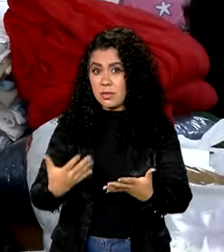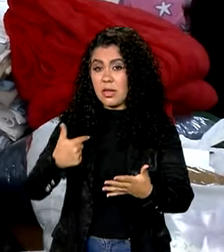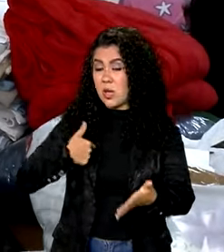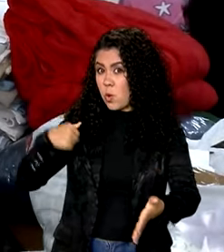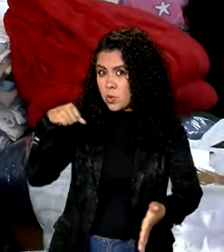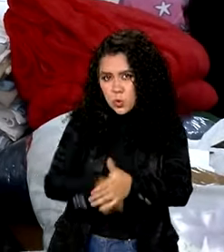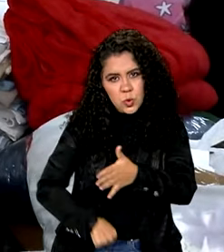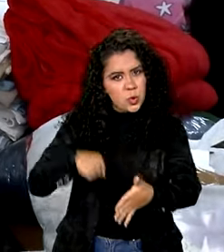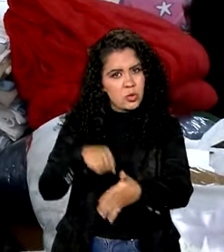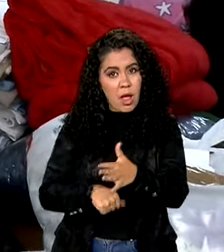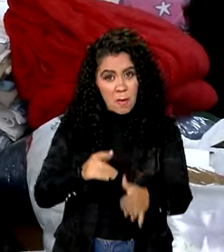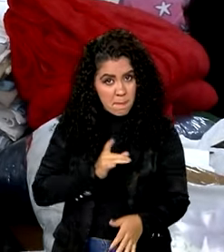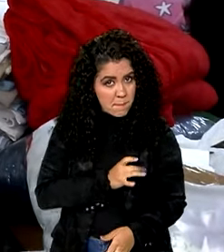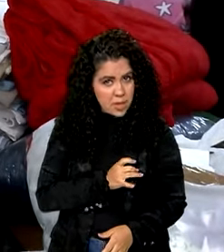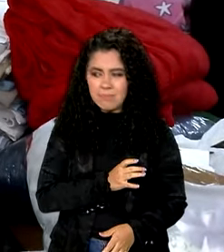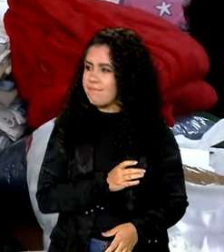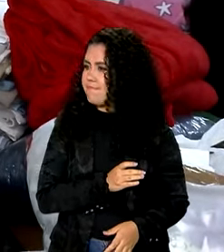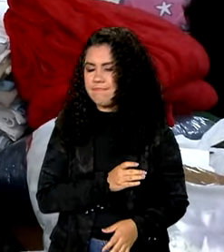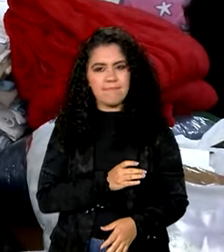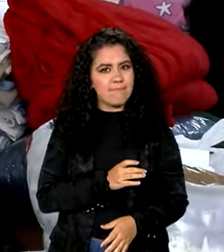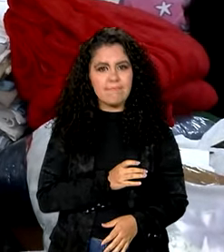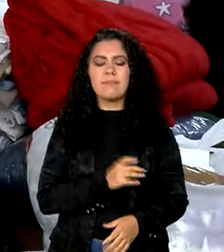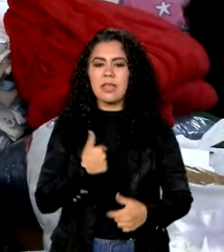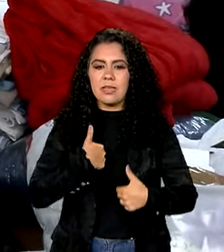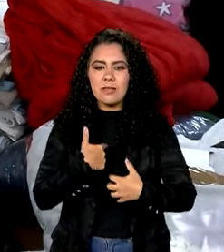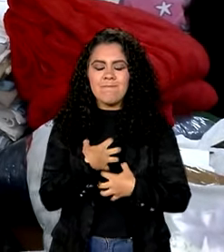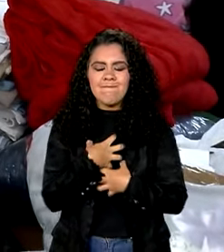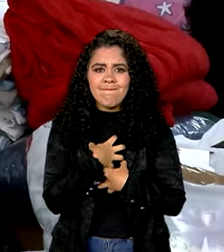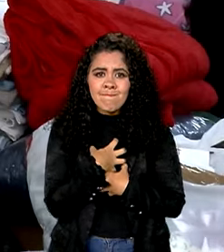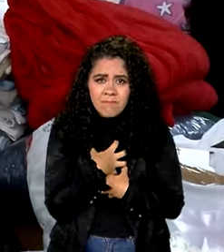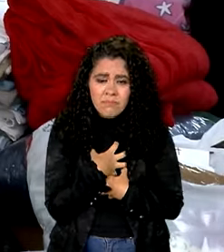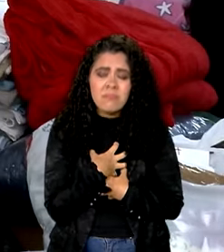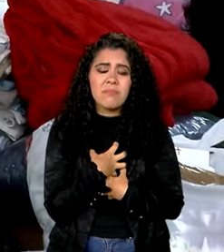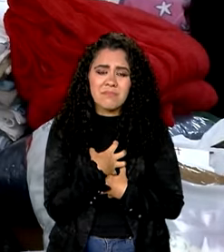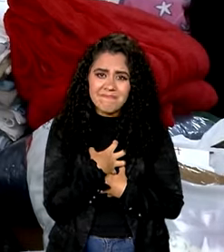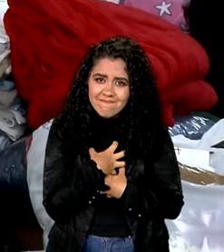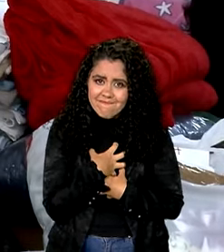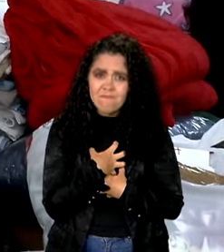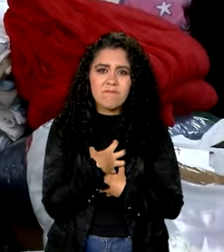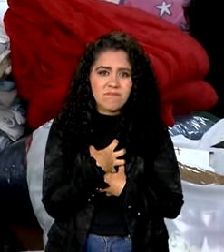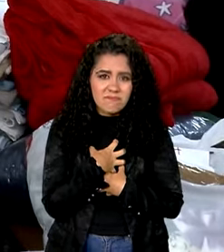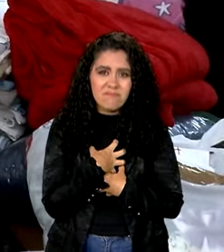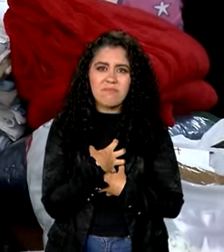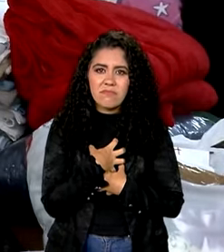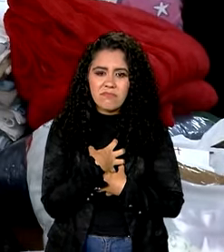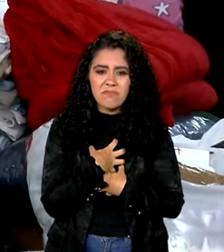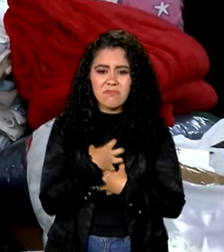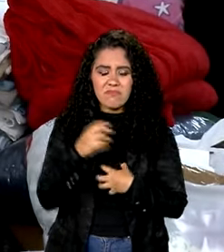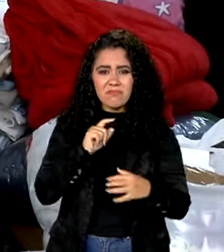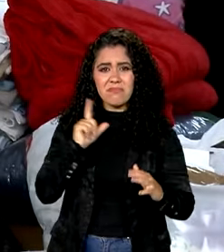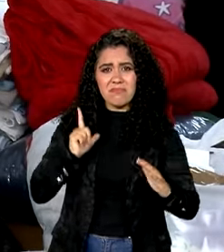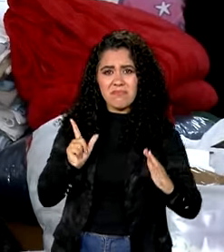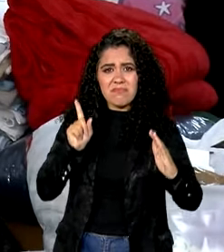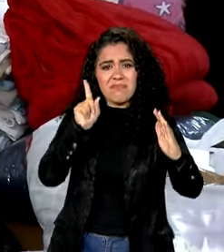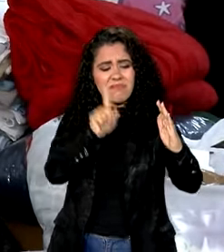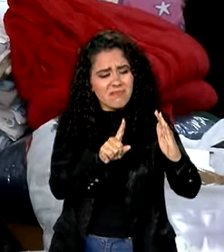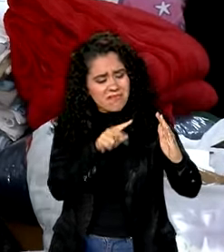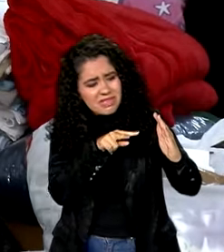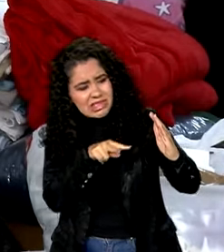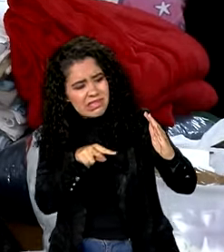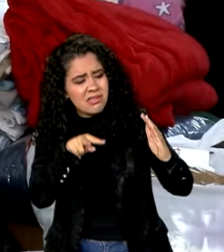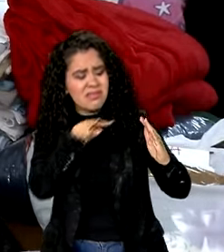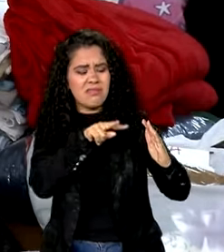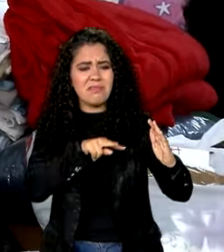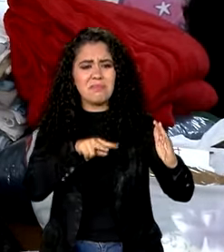disso. Eu vou sentir muito em chegar lá e ver que eu perdi minhas